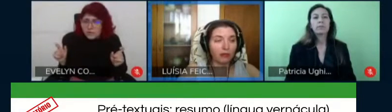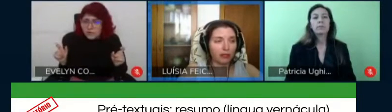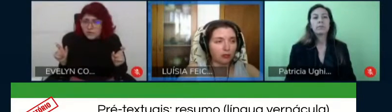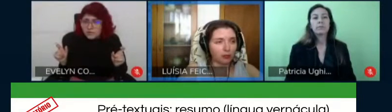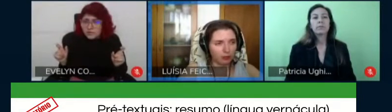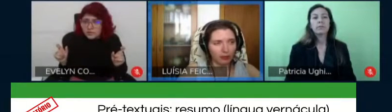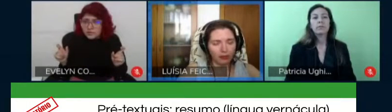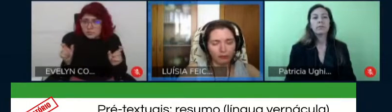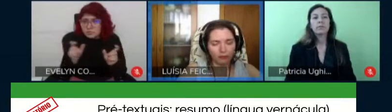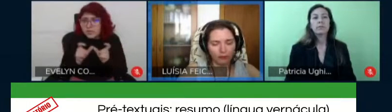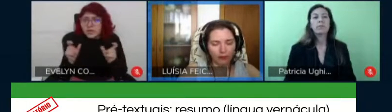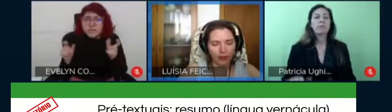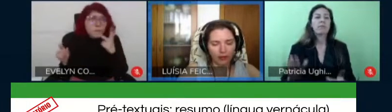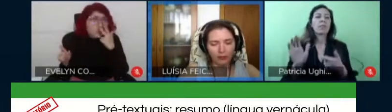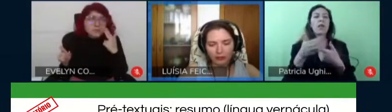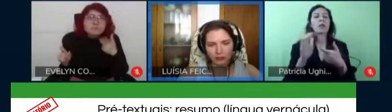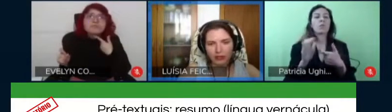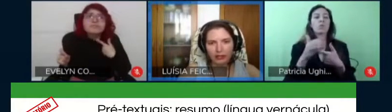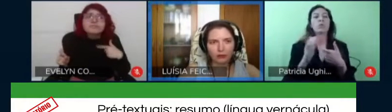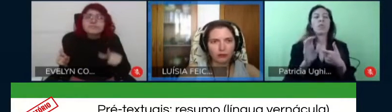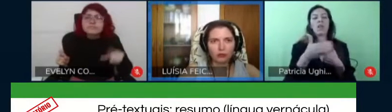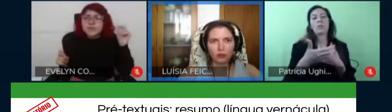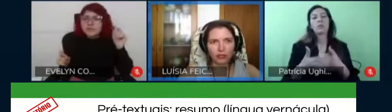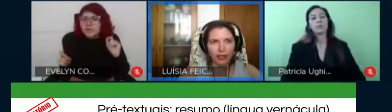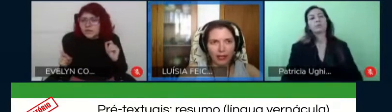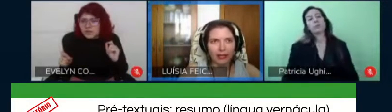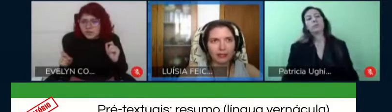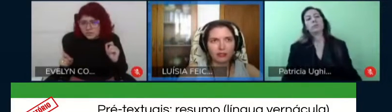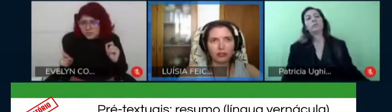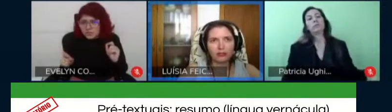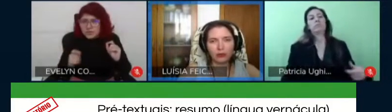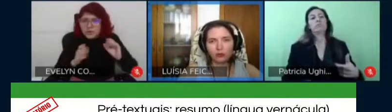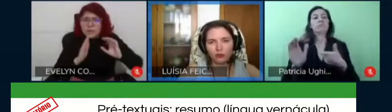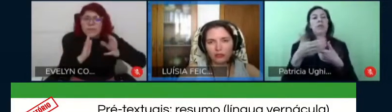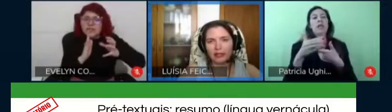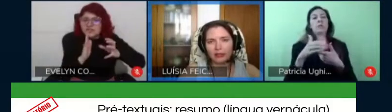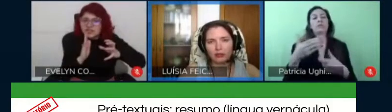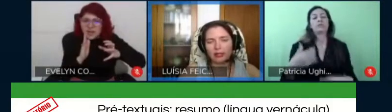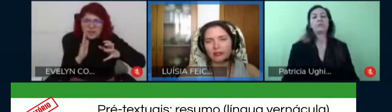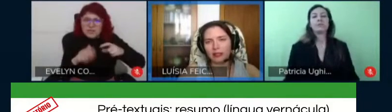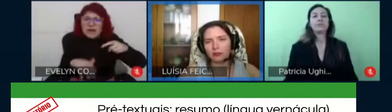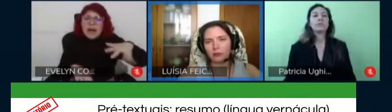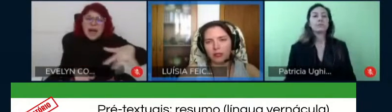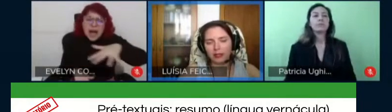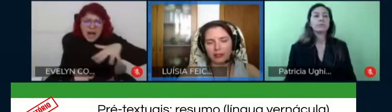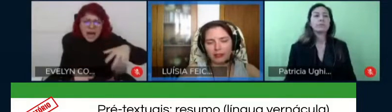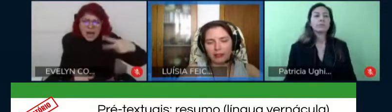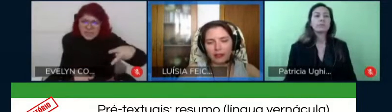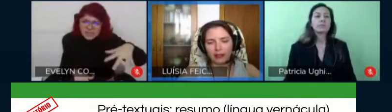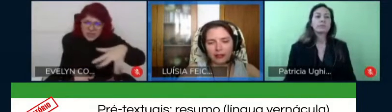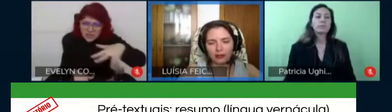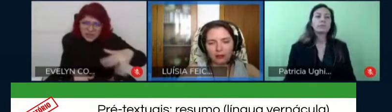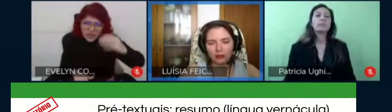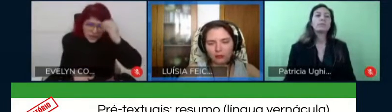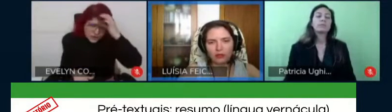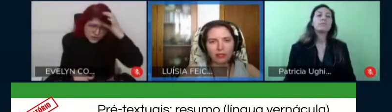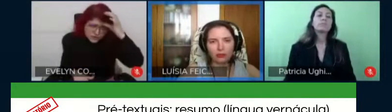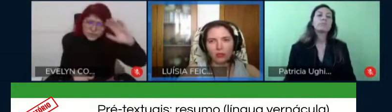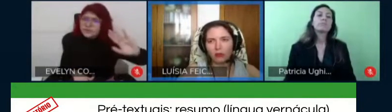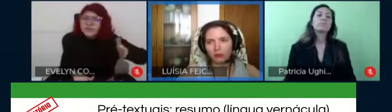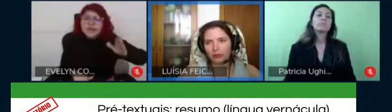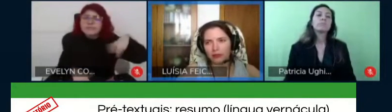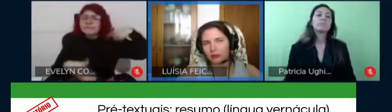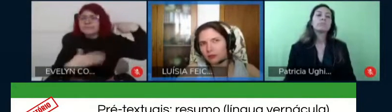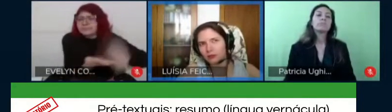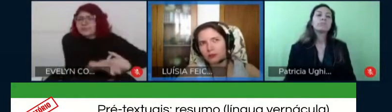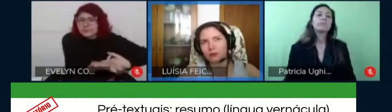termos preferidos, que maior base de dados ou que na área já está consolidado aquele termo para aquele